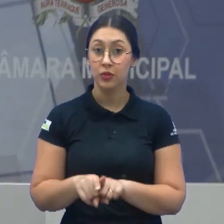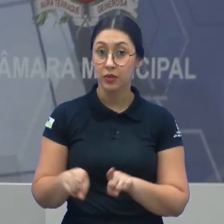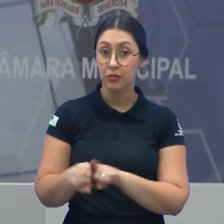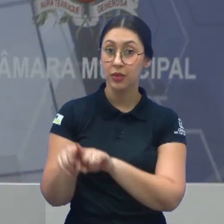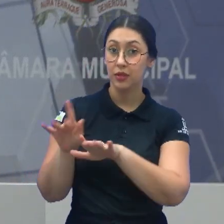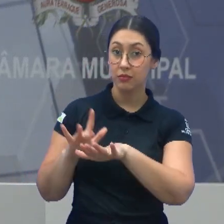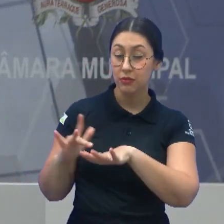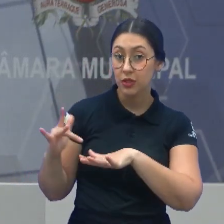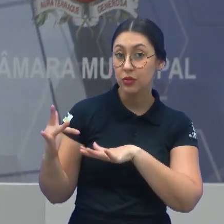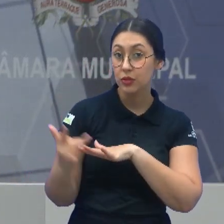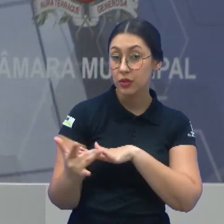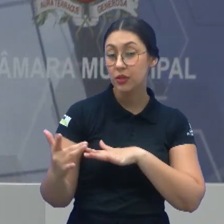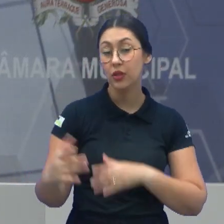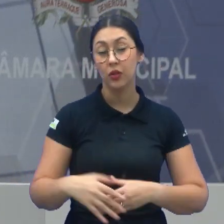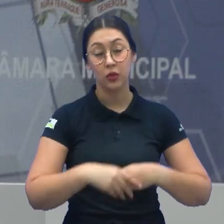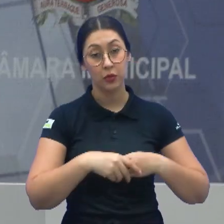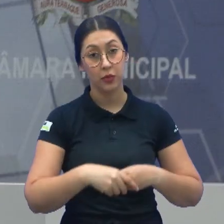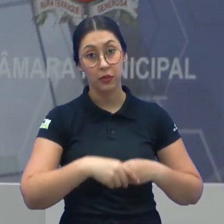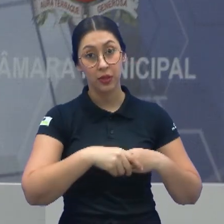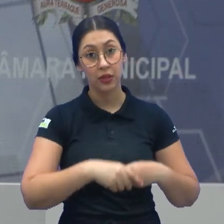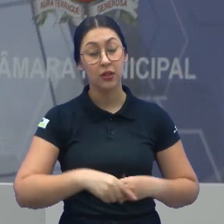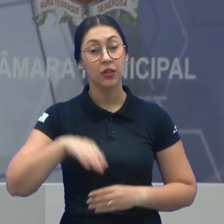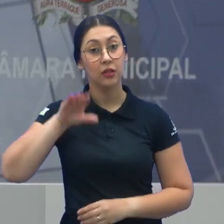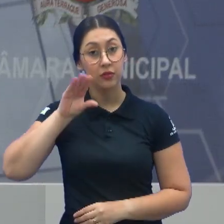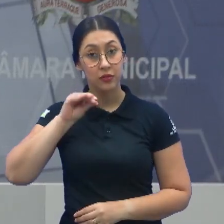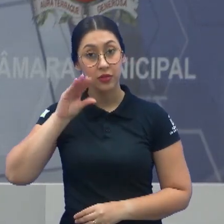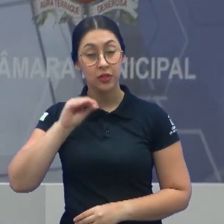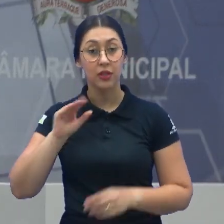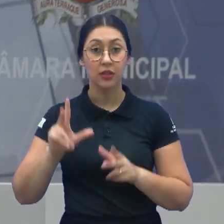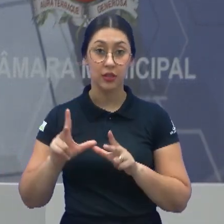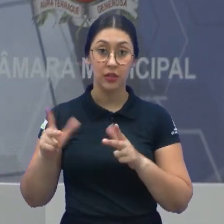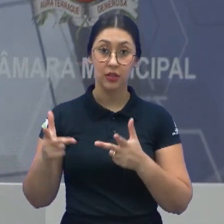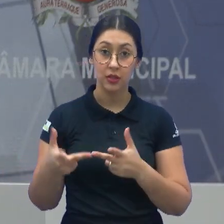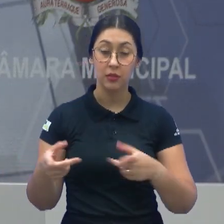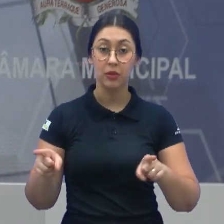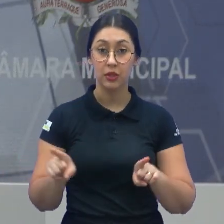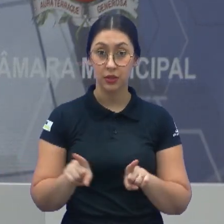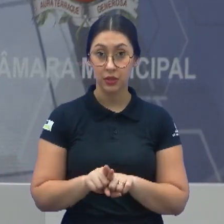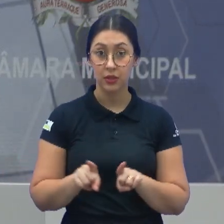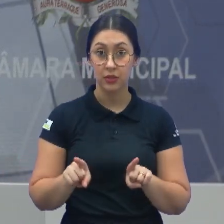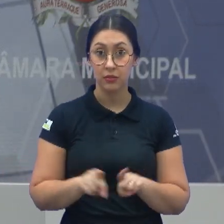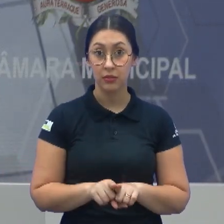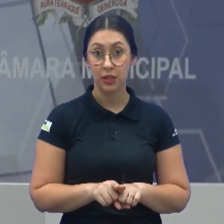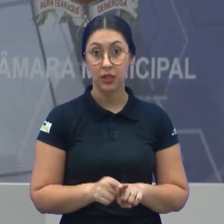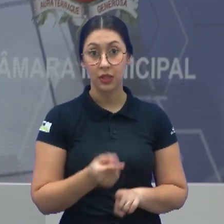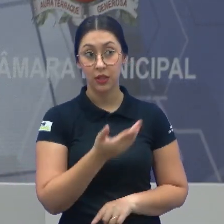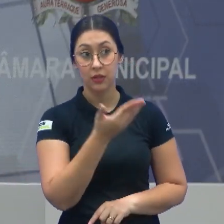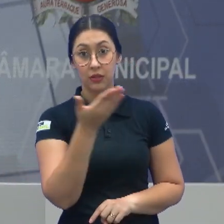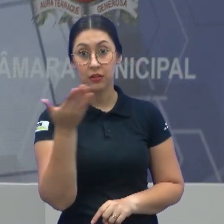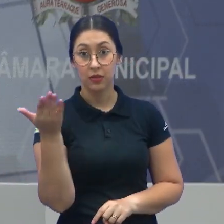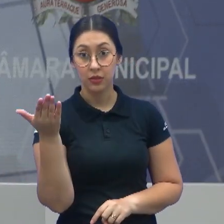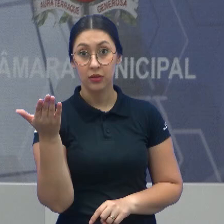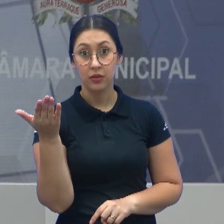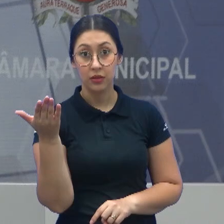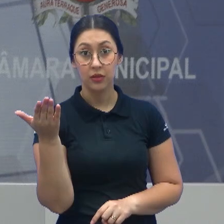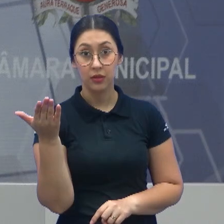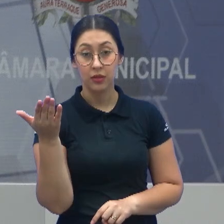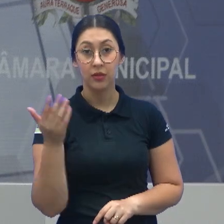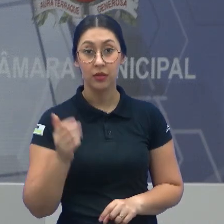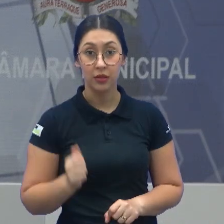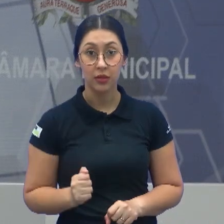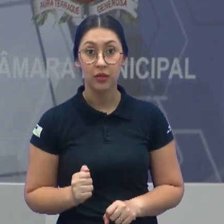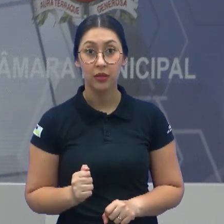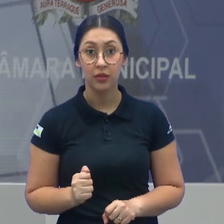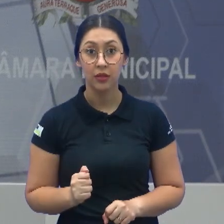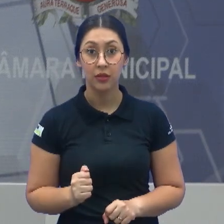sociais. Cumprimentar aqui os funcionários dessa casa e também as funcionárias que estão ali fazendo